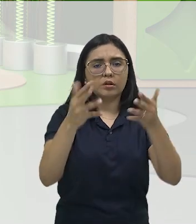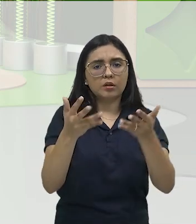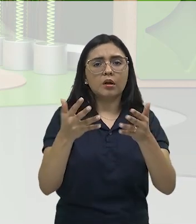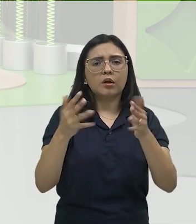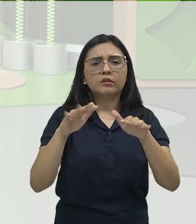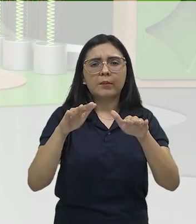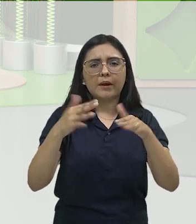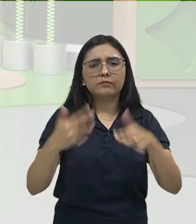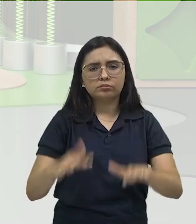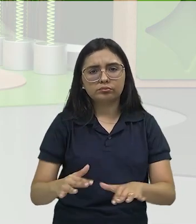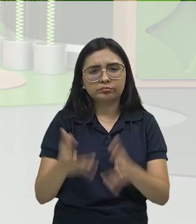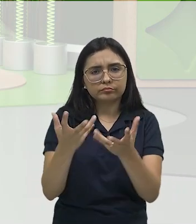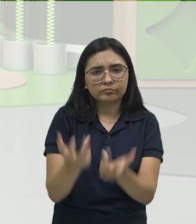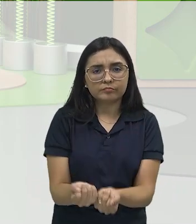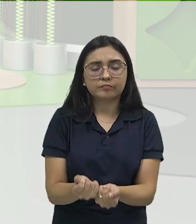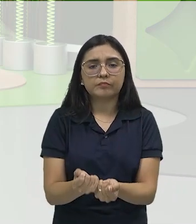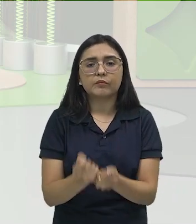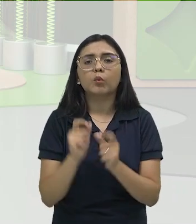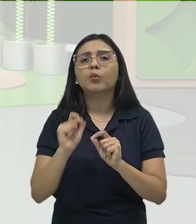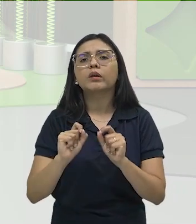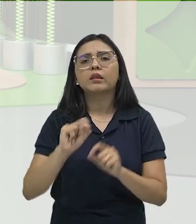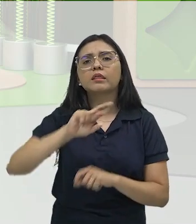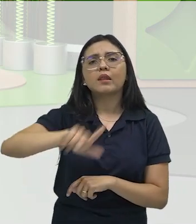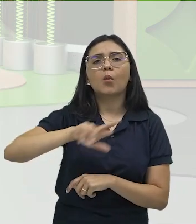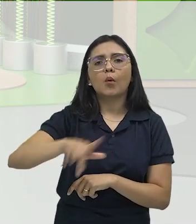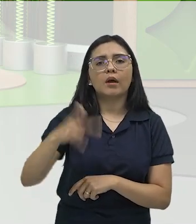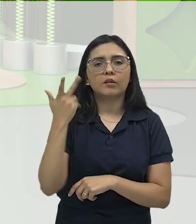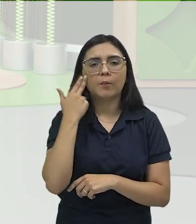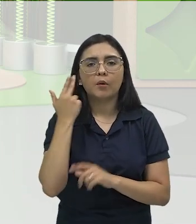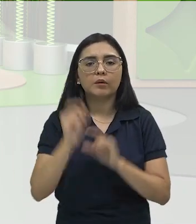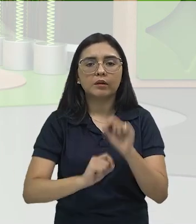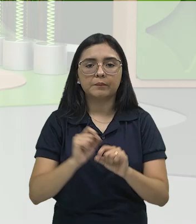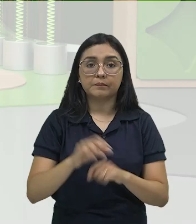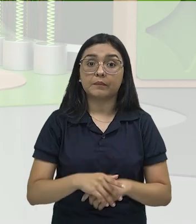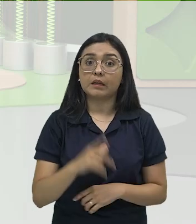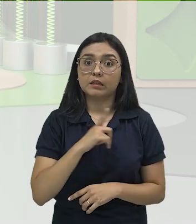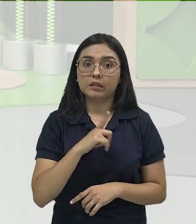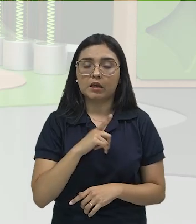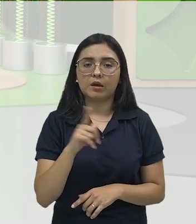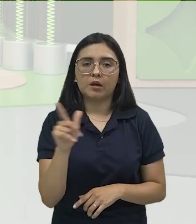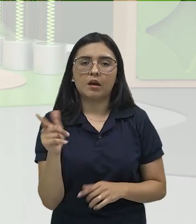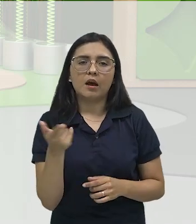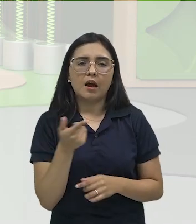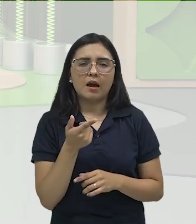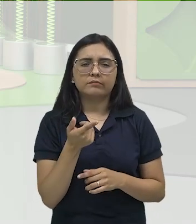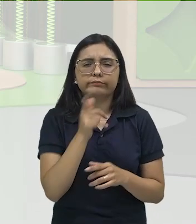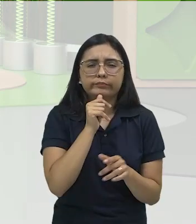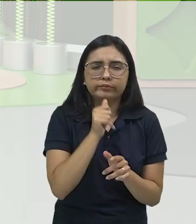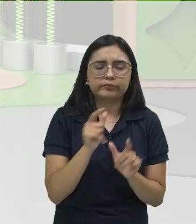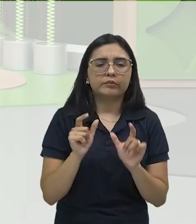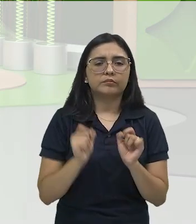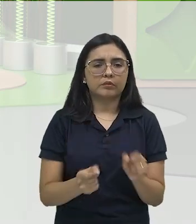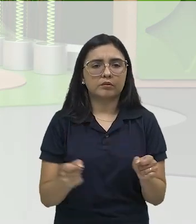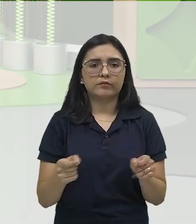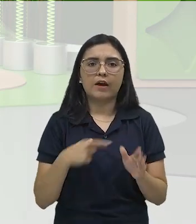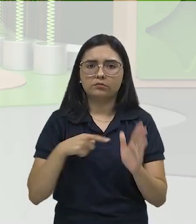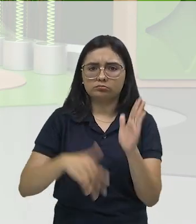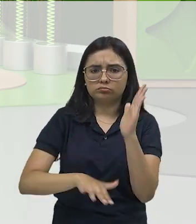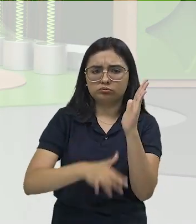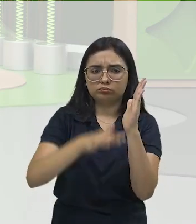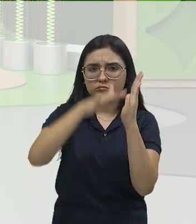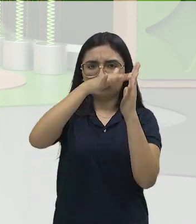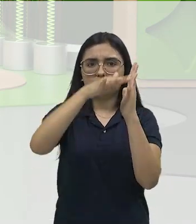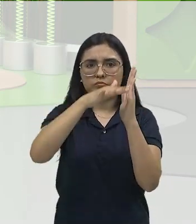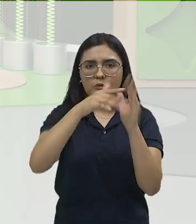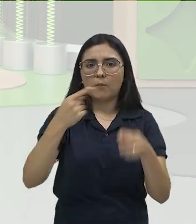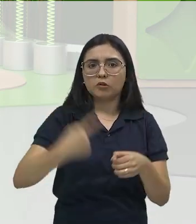é normal, gente, é a gente ter cheias extremas, que vão alagar municípios dentro do estado,